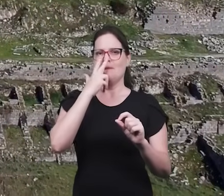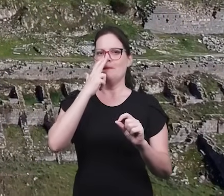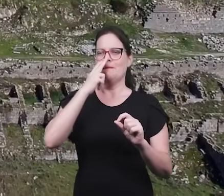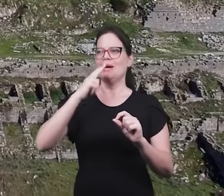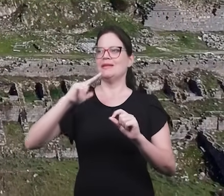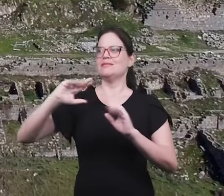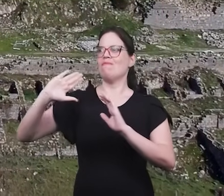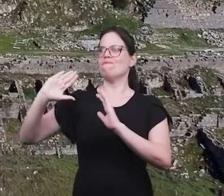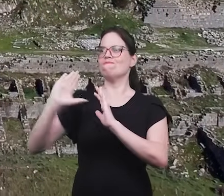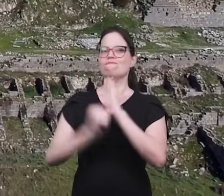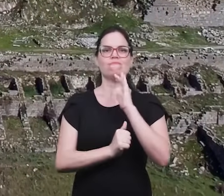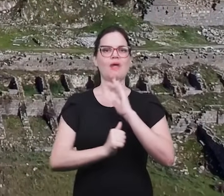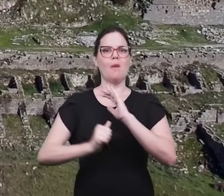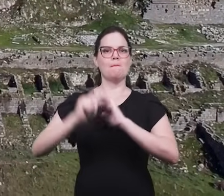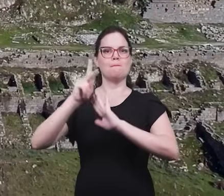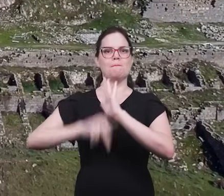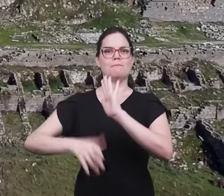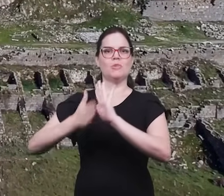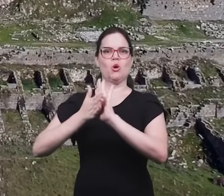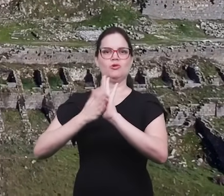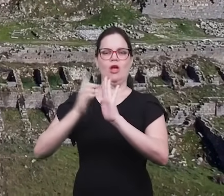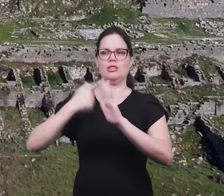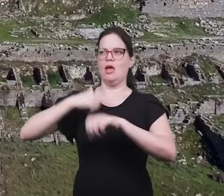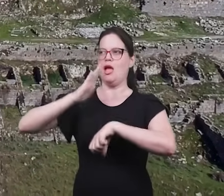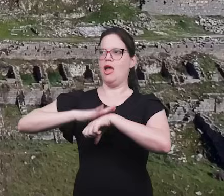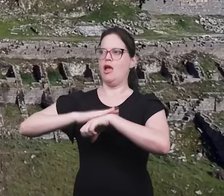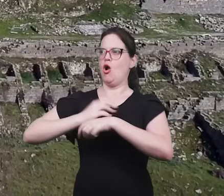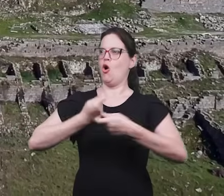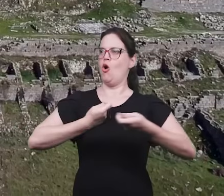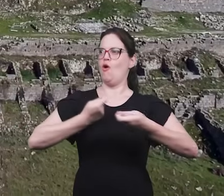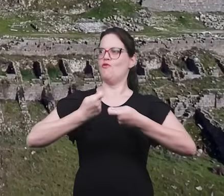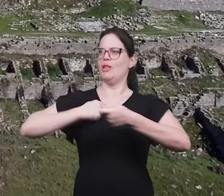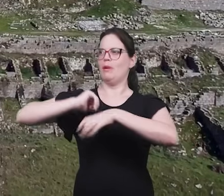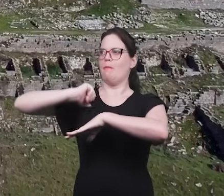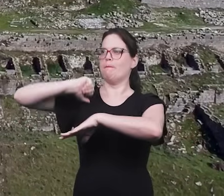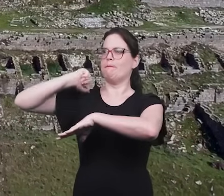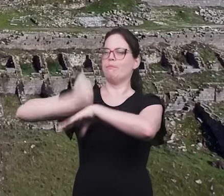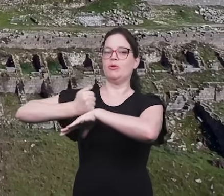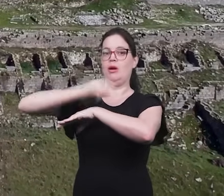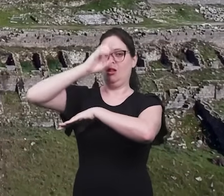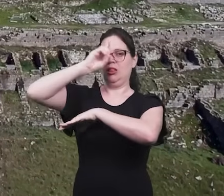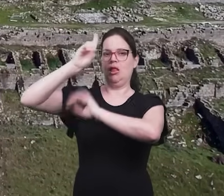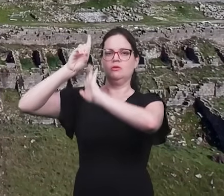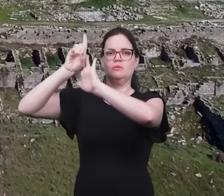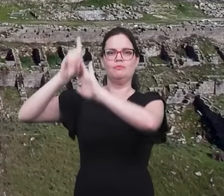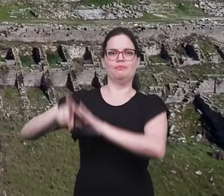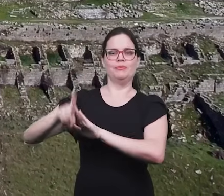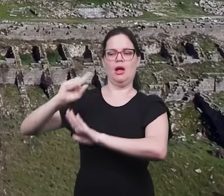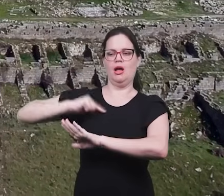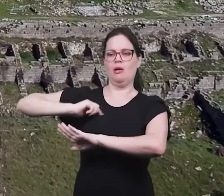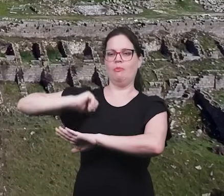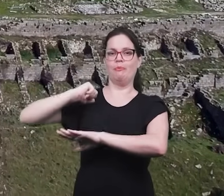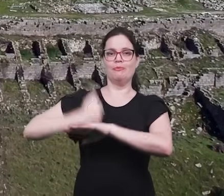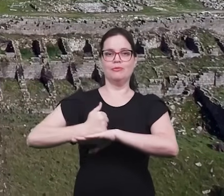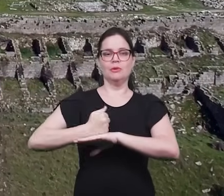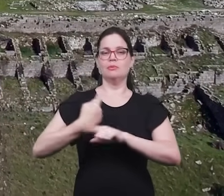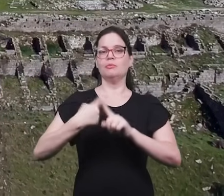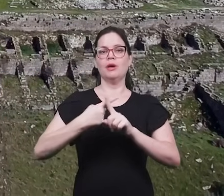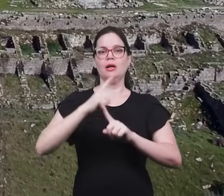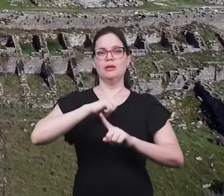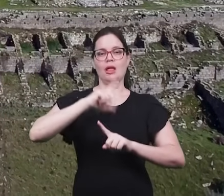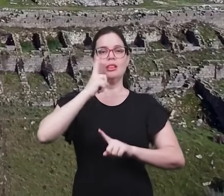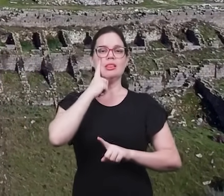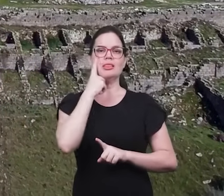Deus, porque não é só ele, há um governo subjacente aos interesses do homem